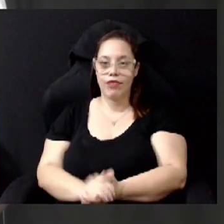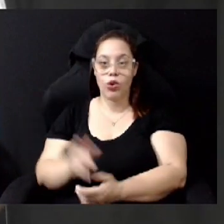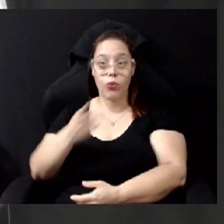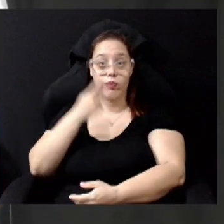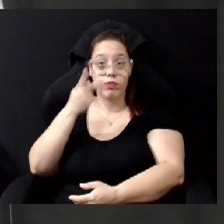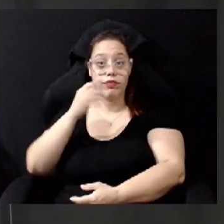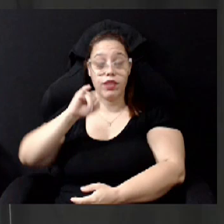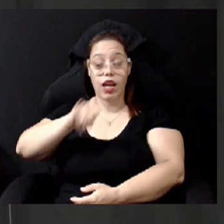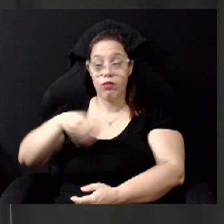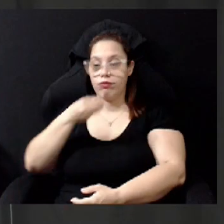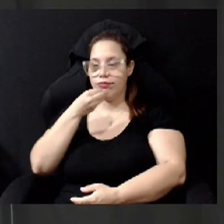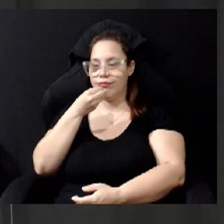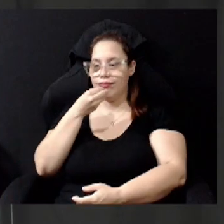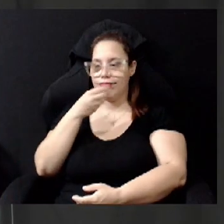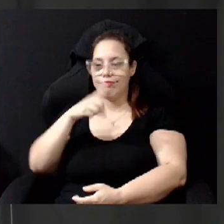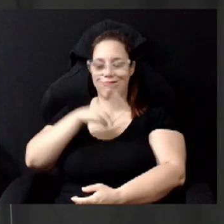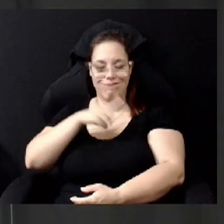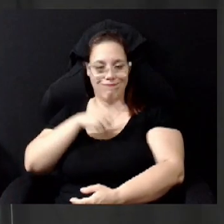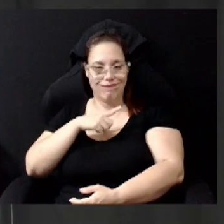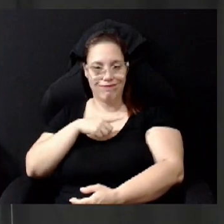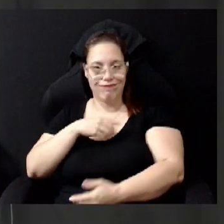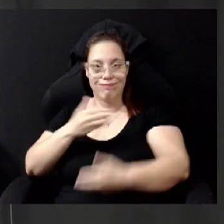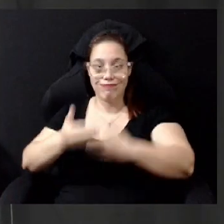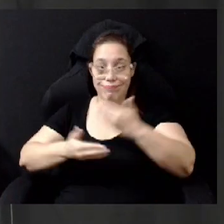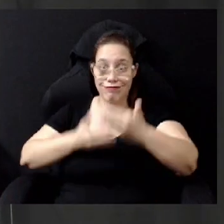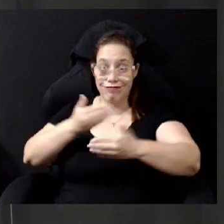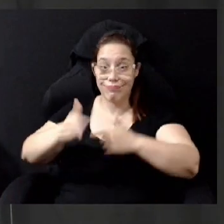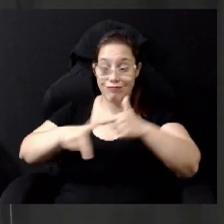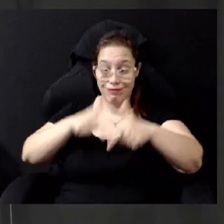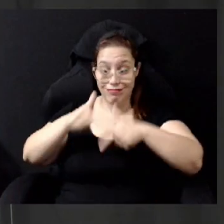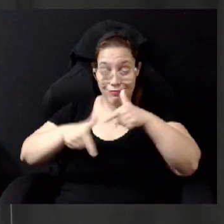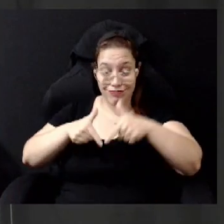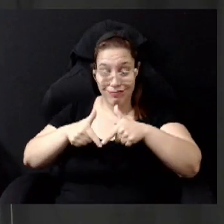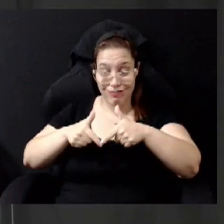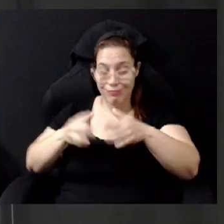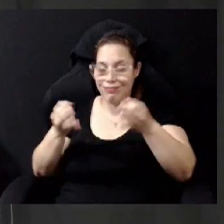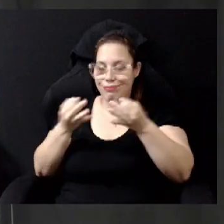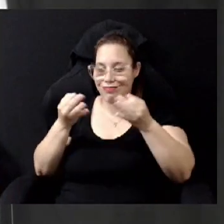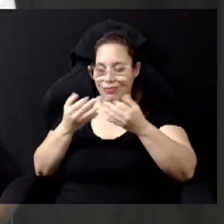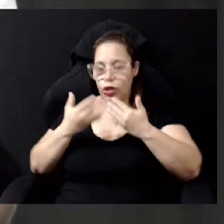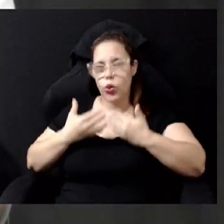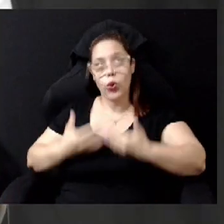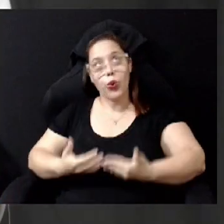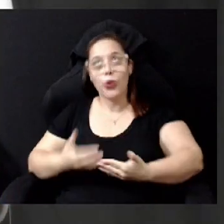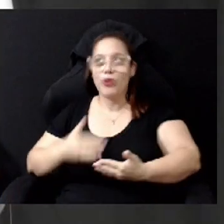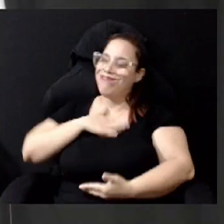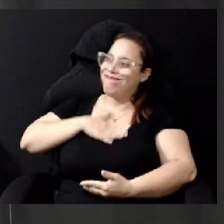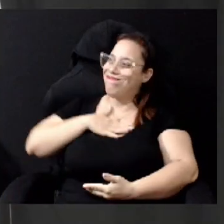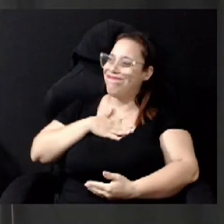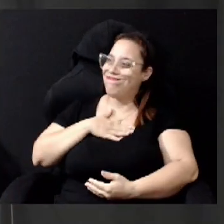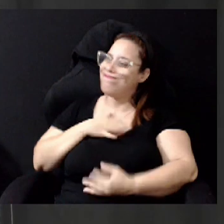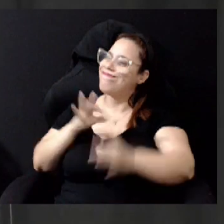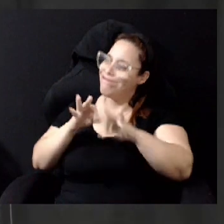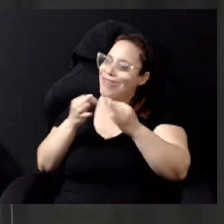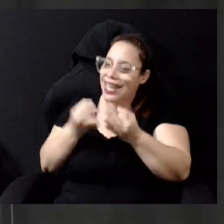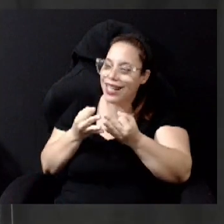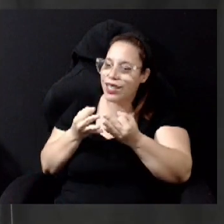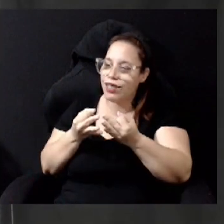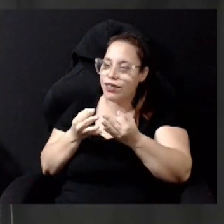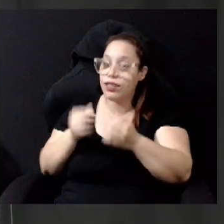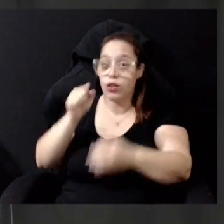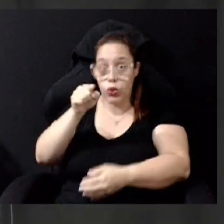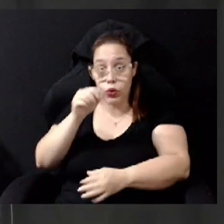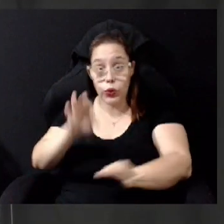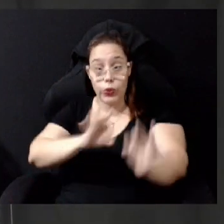oportunidade que nós temos de tratar dos nossos trabalhos de uma forma mais leve, né, gostosa, sim, mais simples, né? E você que nos acompanhou,